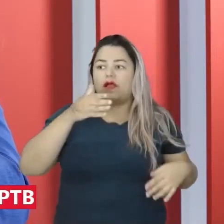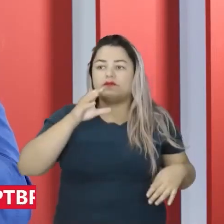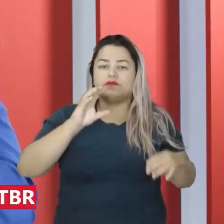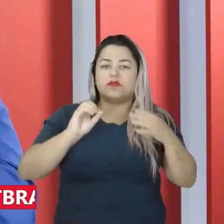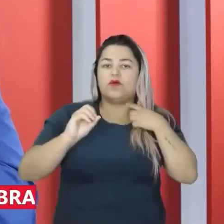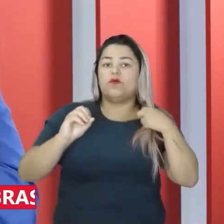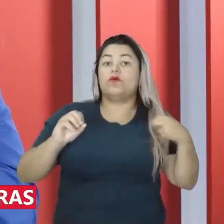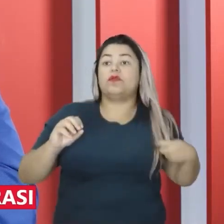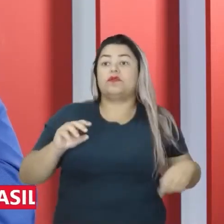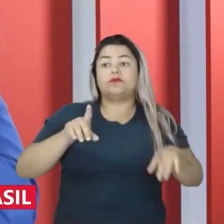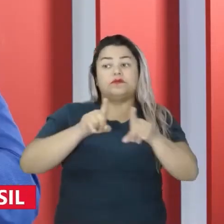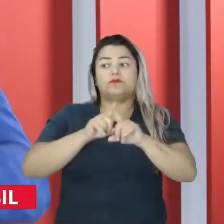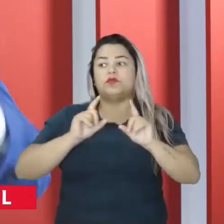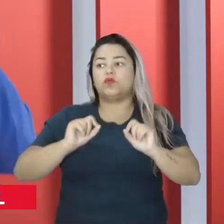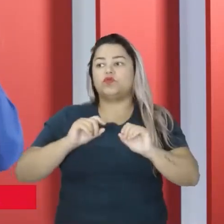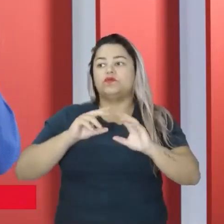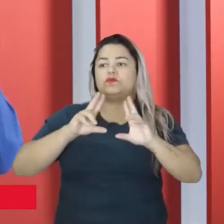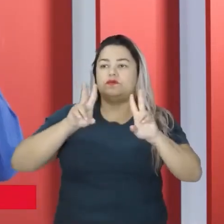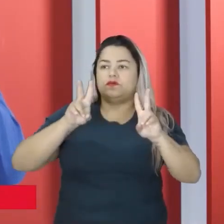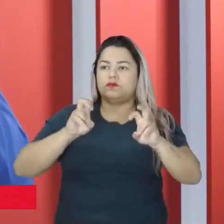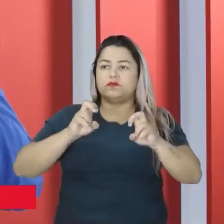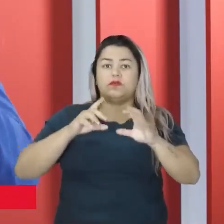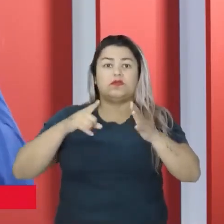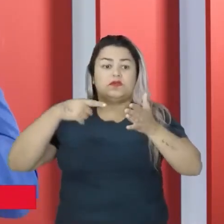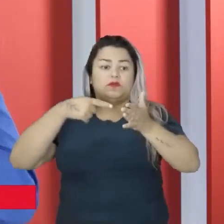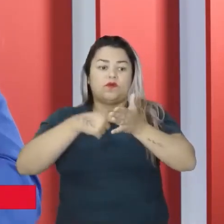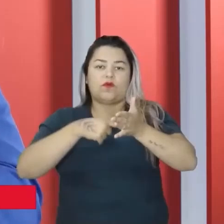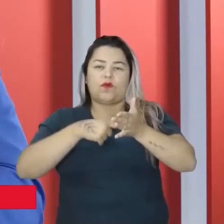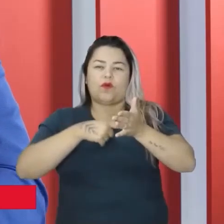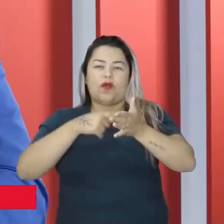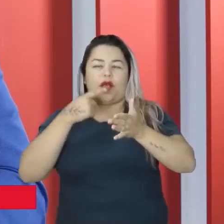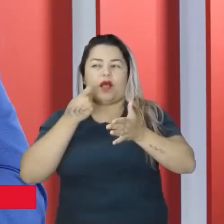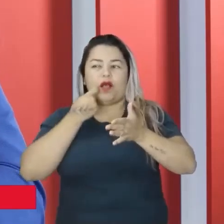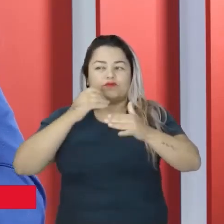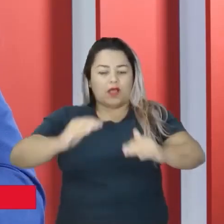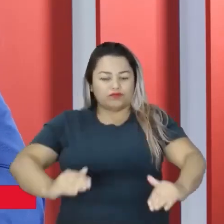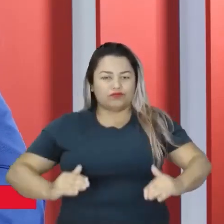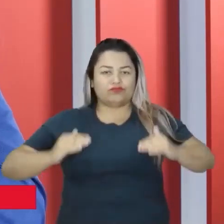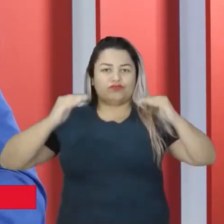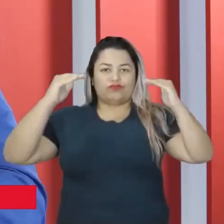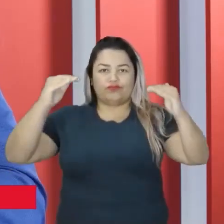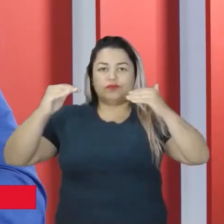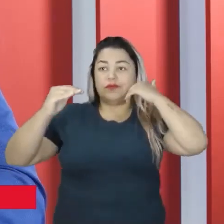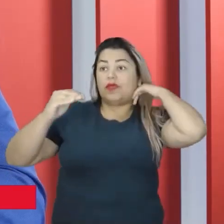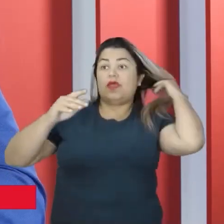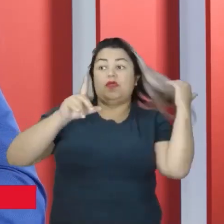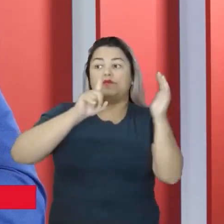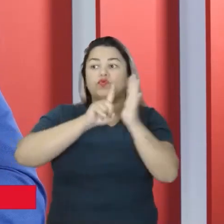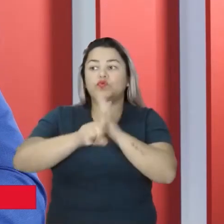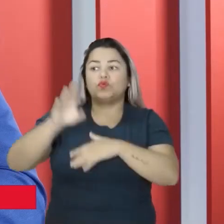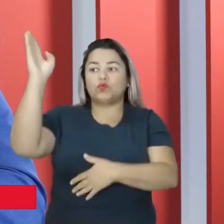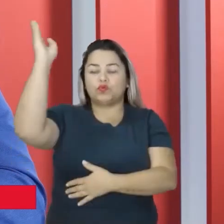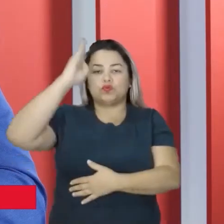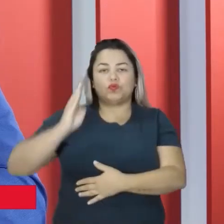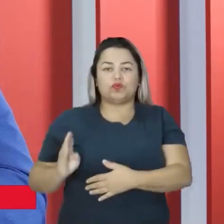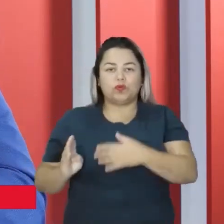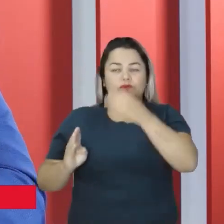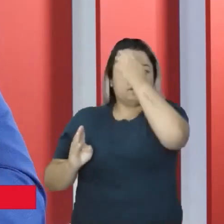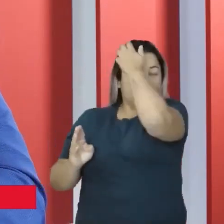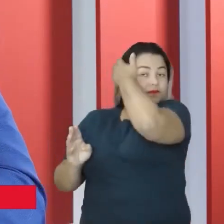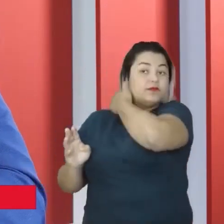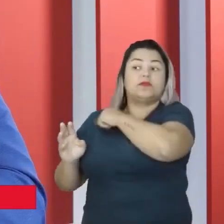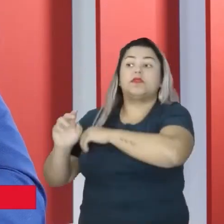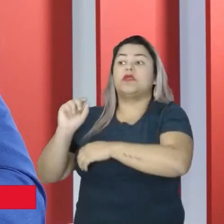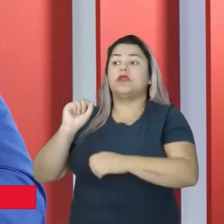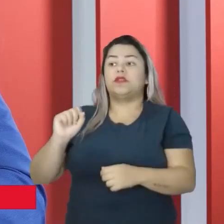é que a gente pega um peixe pequeno, ele tem que denunciar um peixe grande, alguém que está acima dele. A pergunta que nós fazemos para o Brasil todo é: ele é